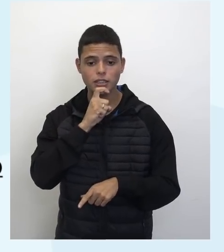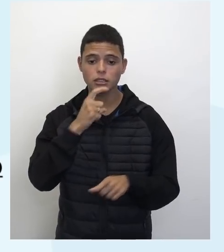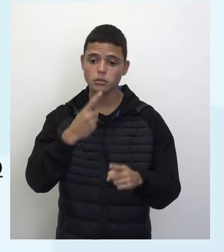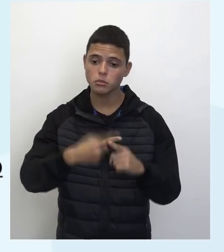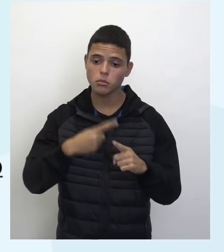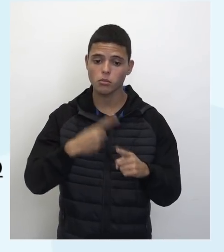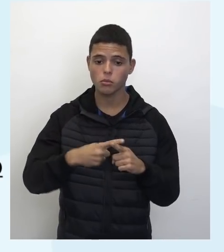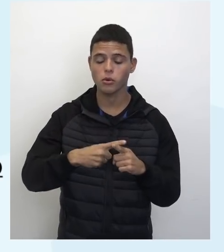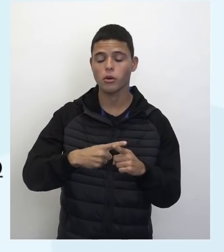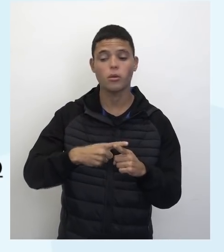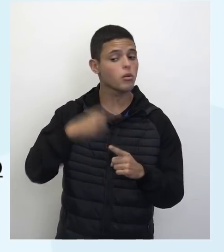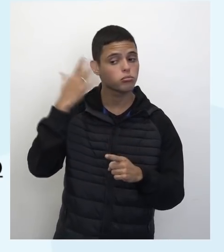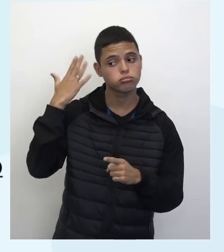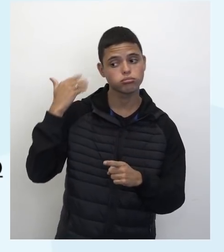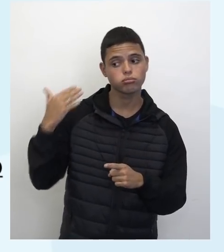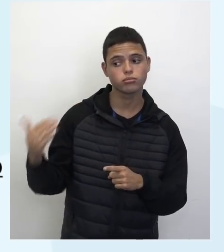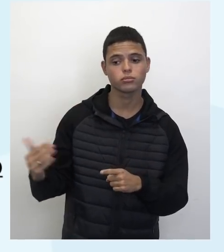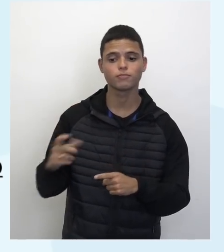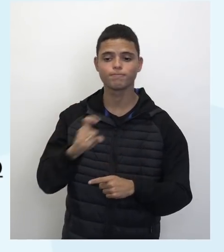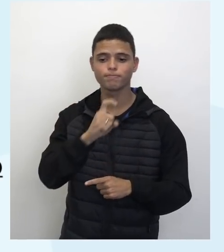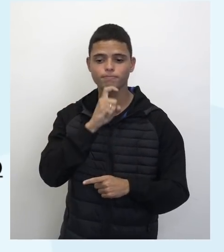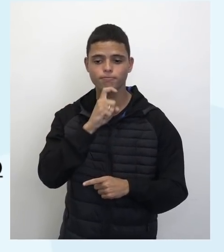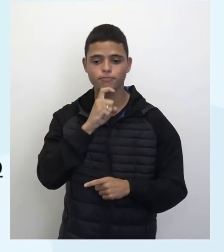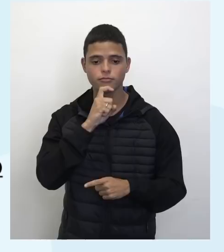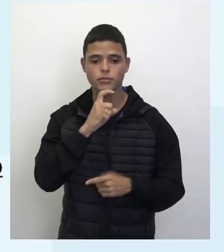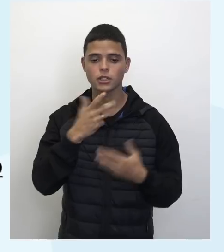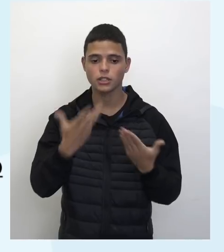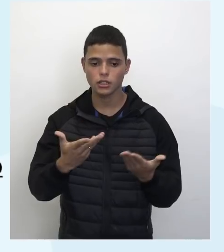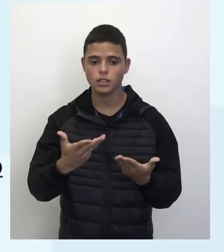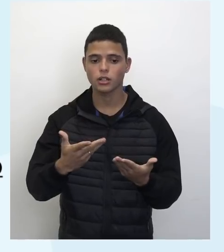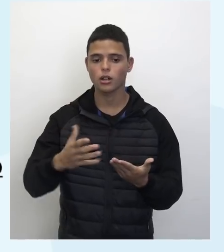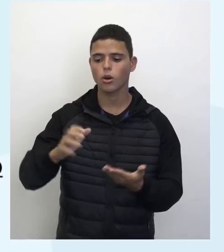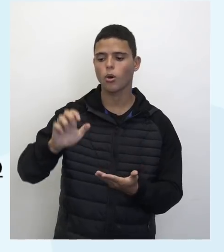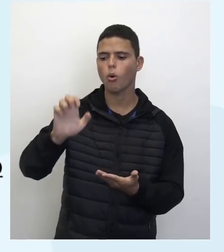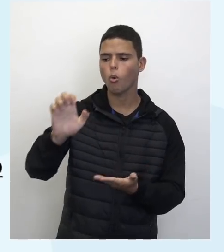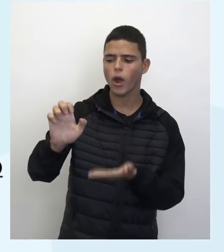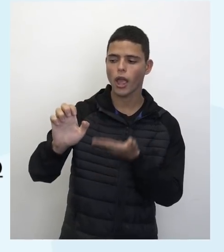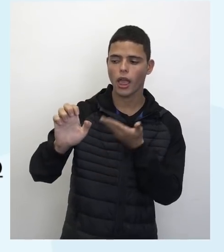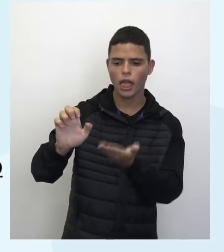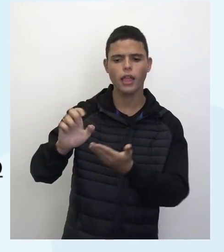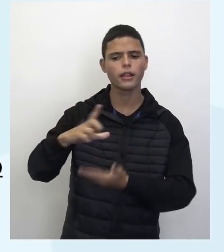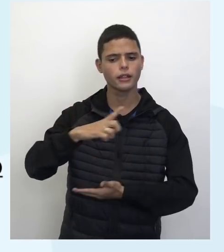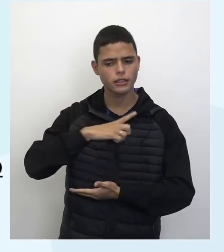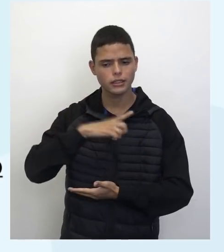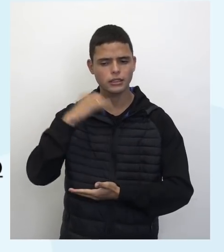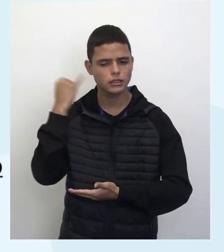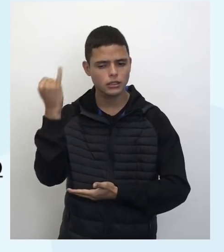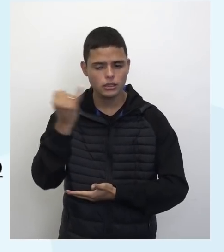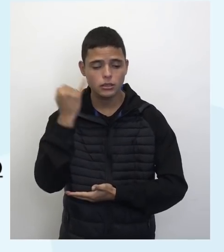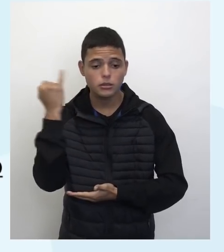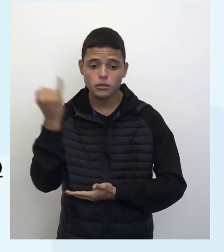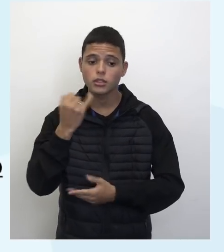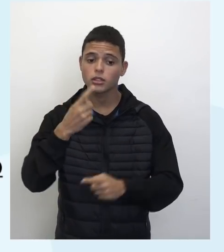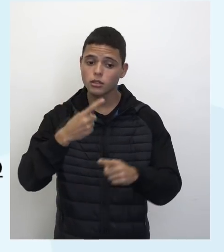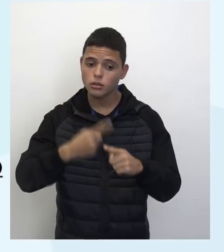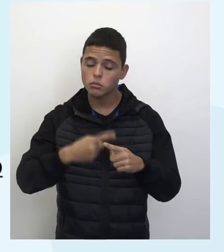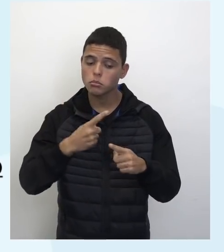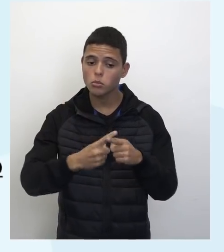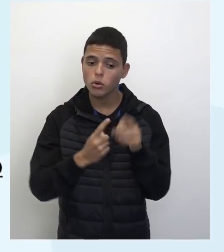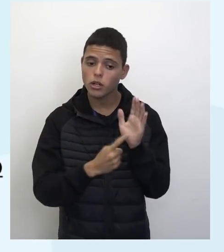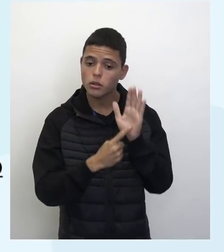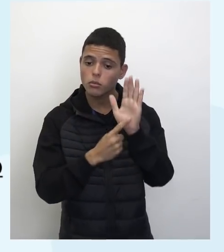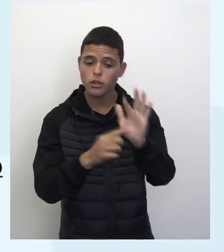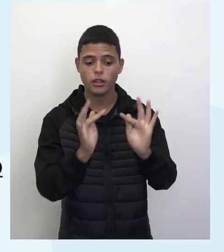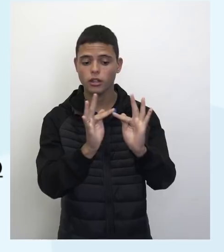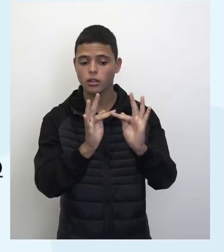cabelo. Entendeu? Então, esse E tem um papel muito importante, porque esse E, ele determina que essas duas